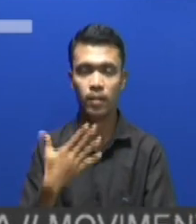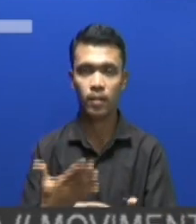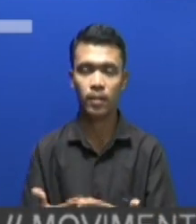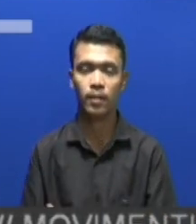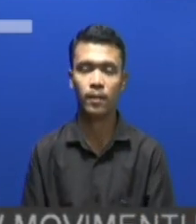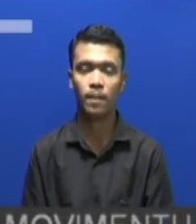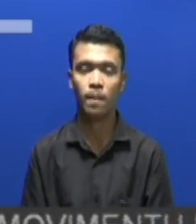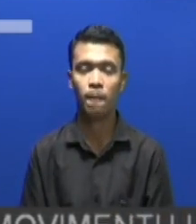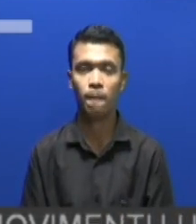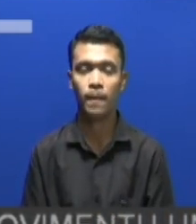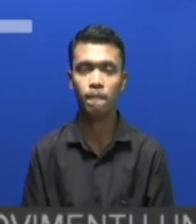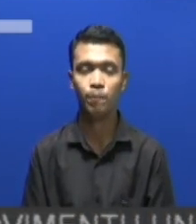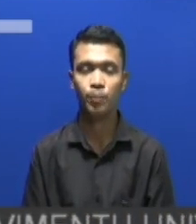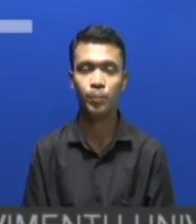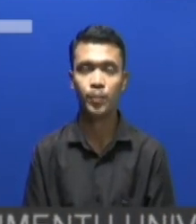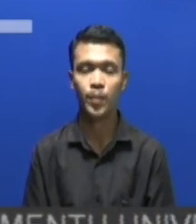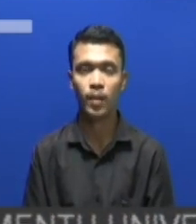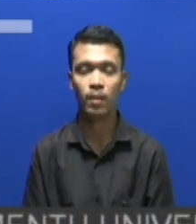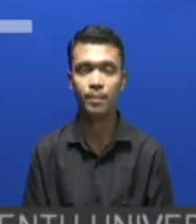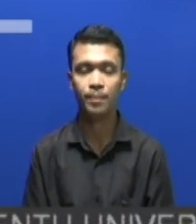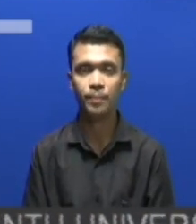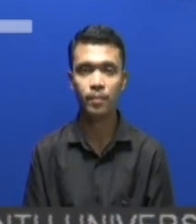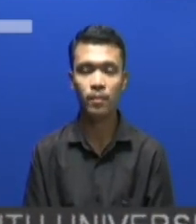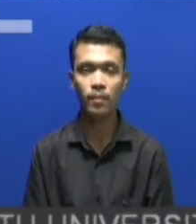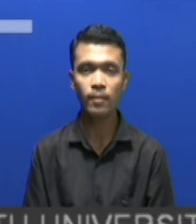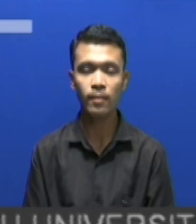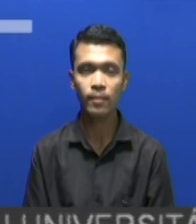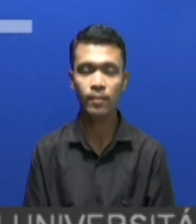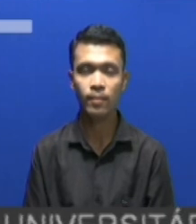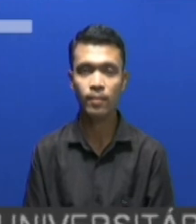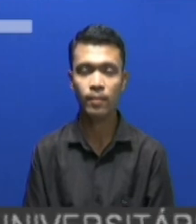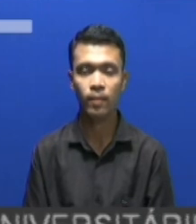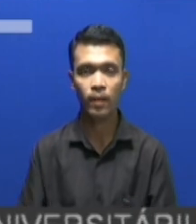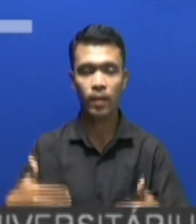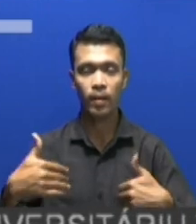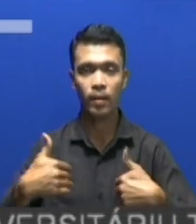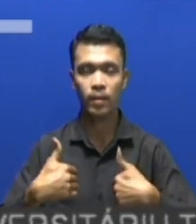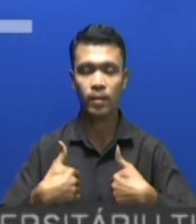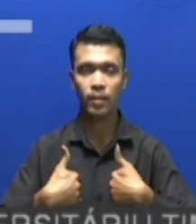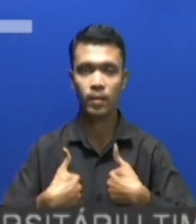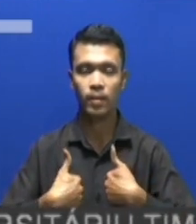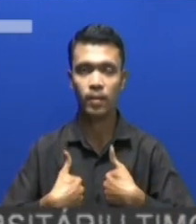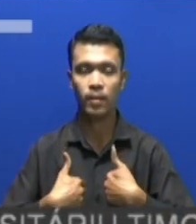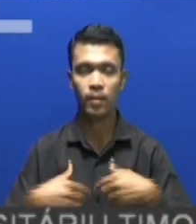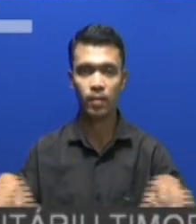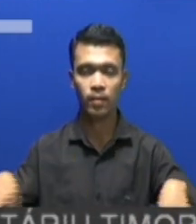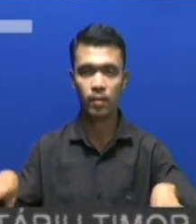a administração gira, e tem gestão, administração financeira e tem a